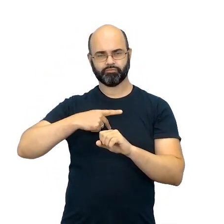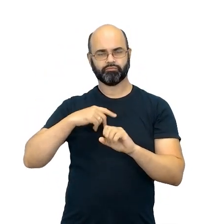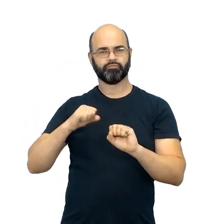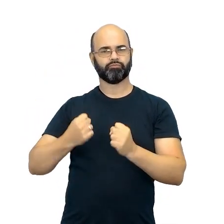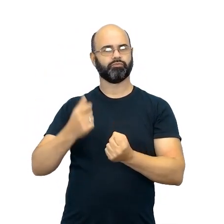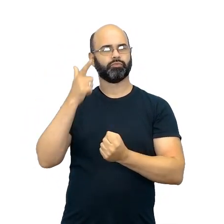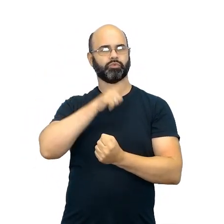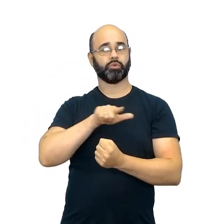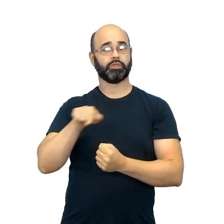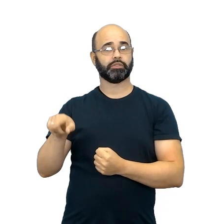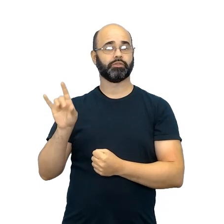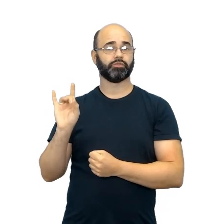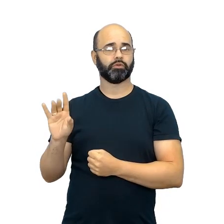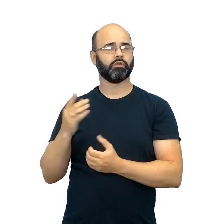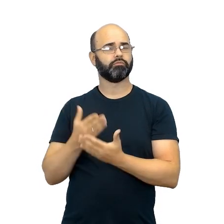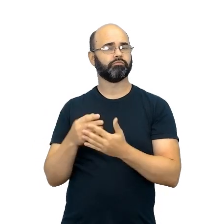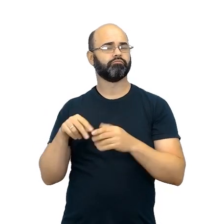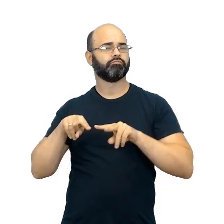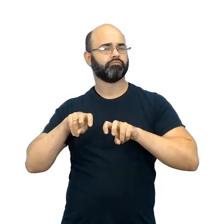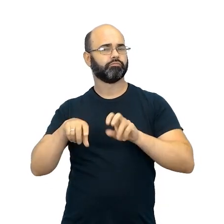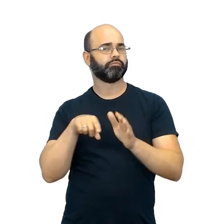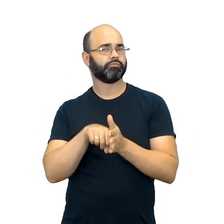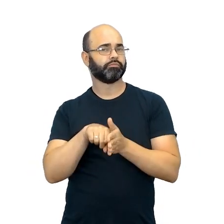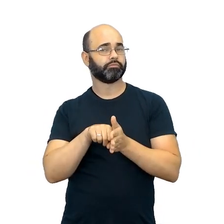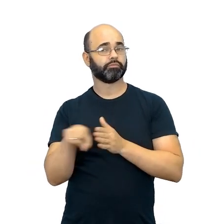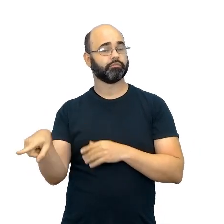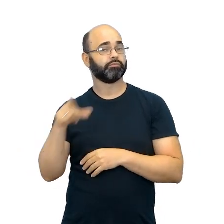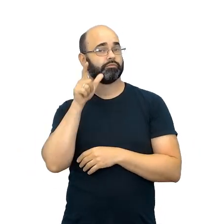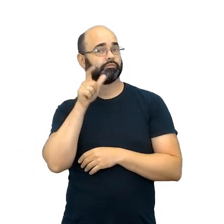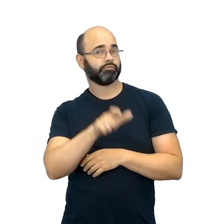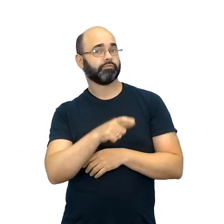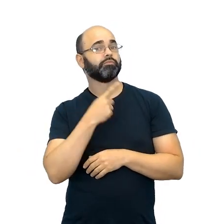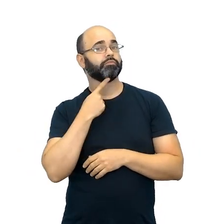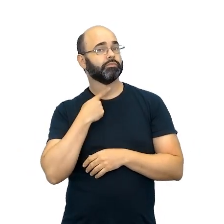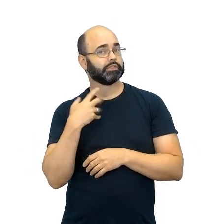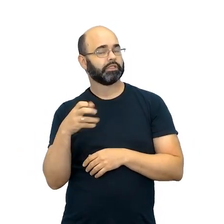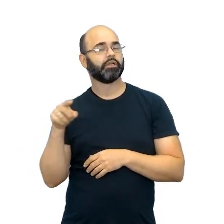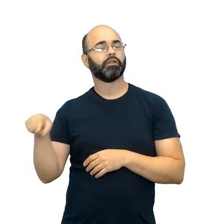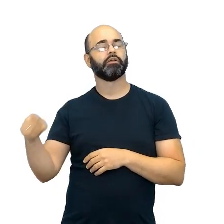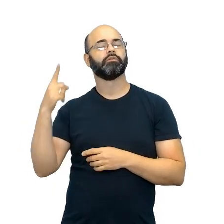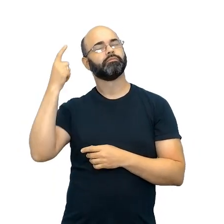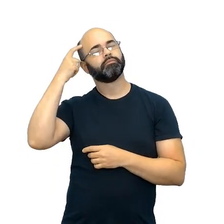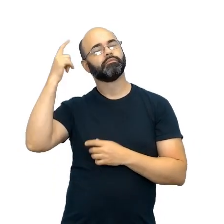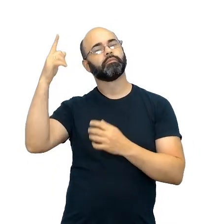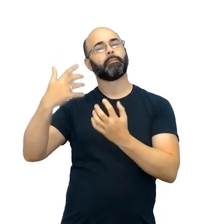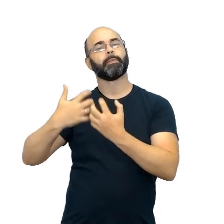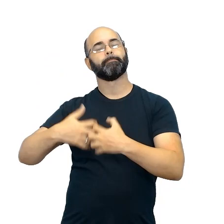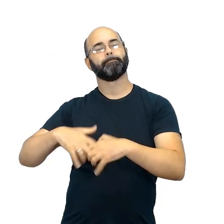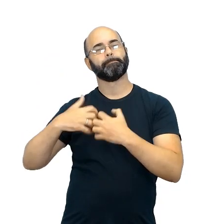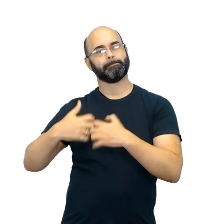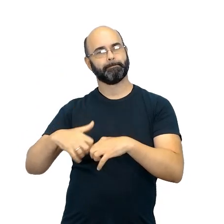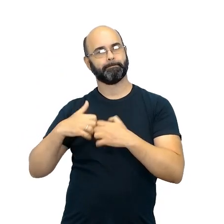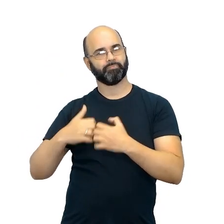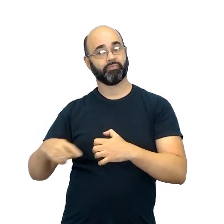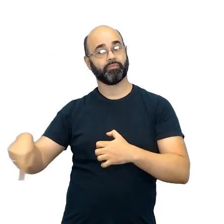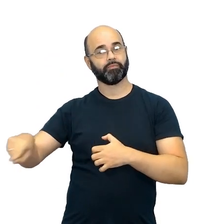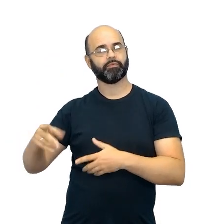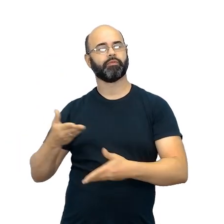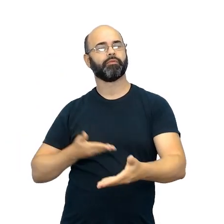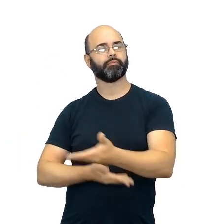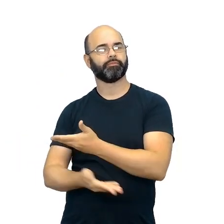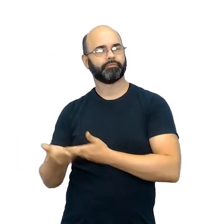algum fenômeno, se interessem por esse fenômeno e discutam as possibilidades levantadas a partir de uma ação